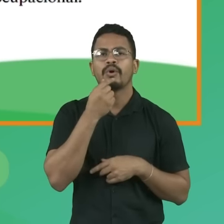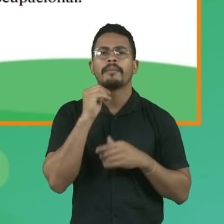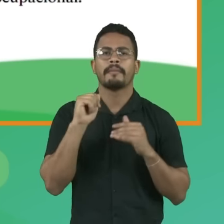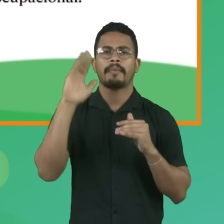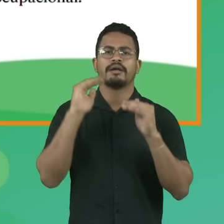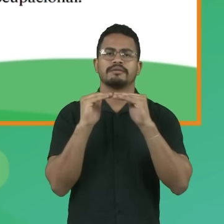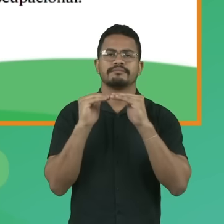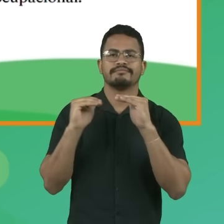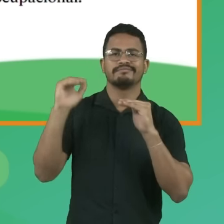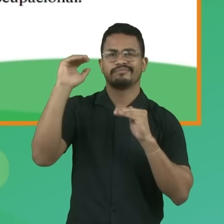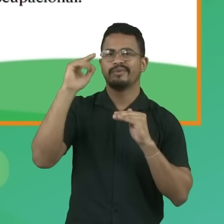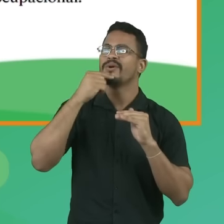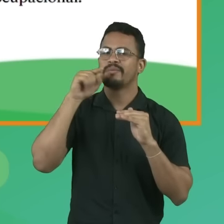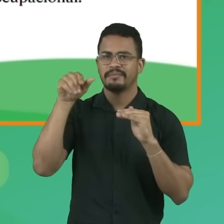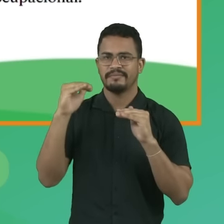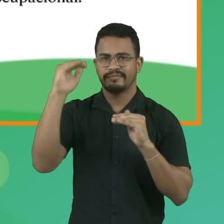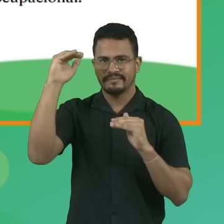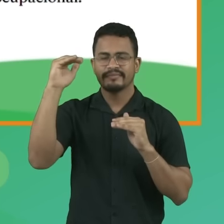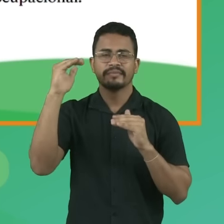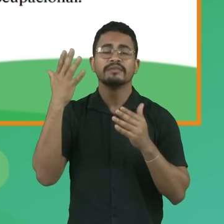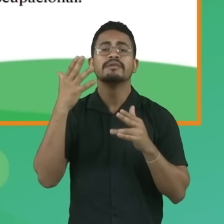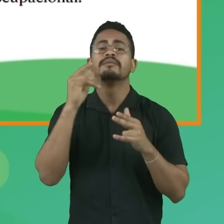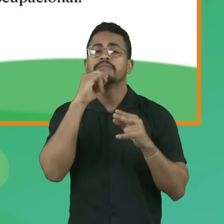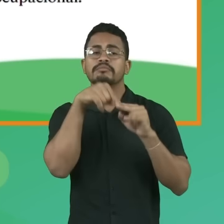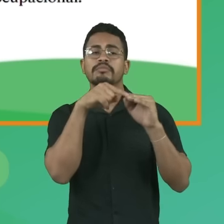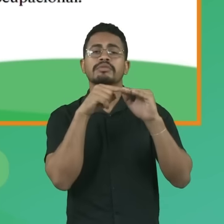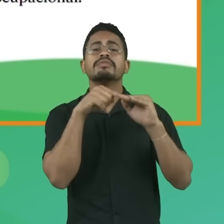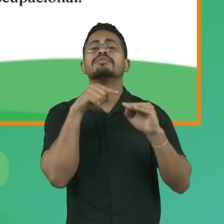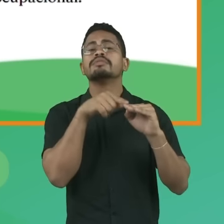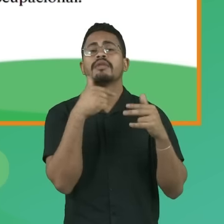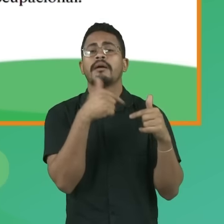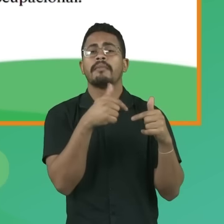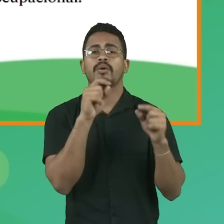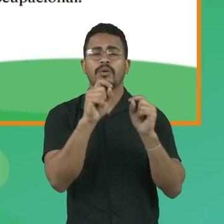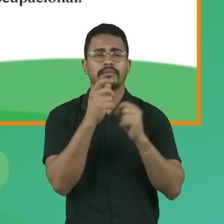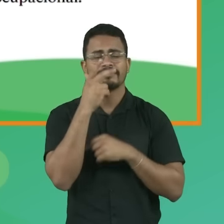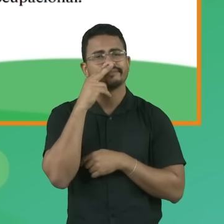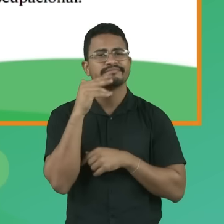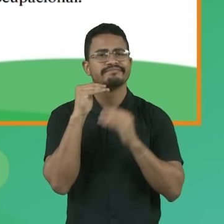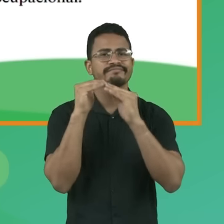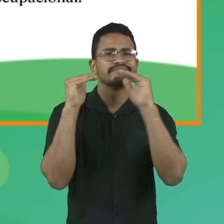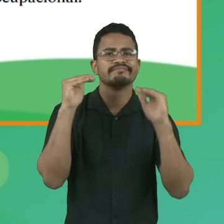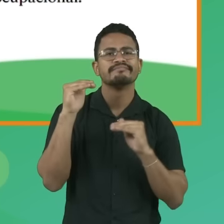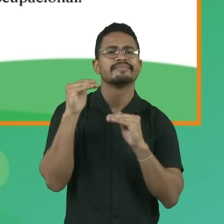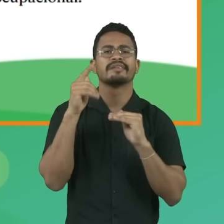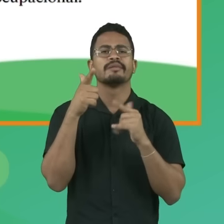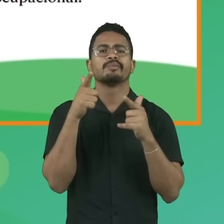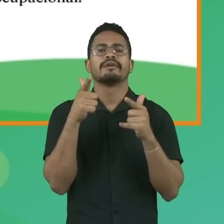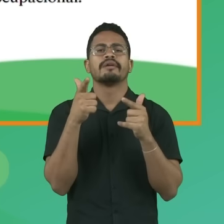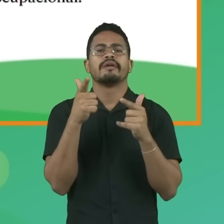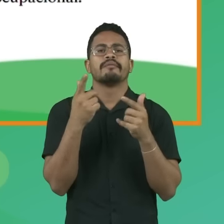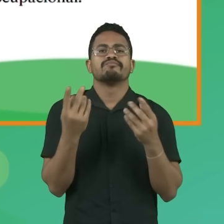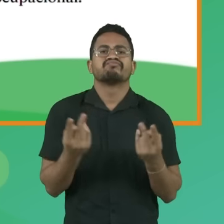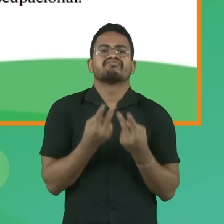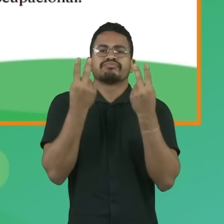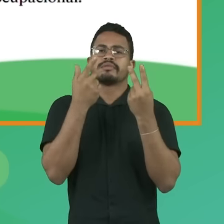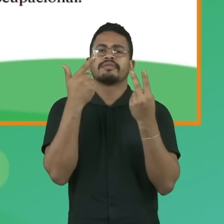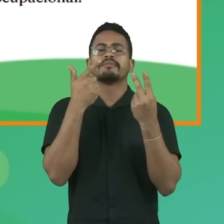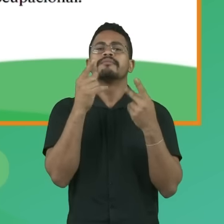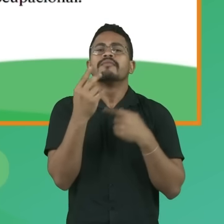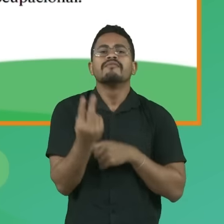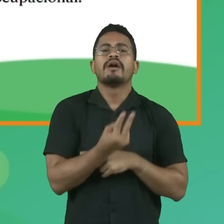Então, elas são designadas para trabalhos ali que não valorizam talento ou que não